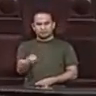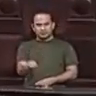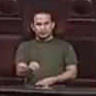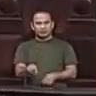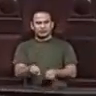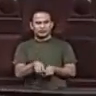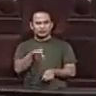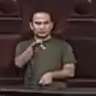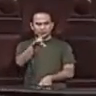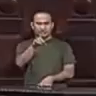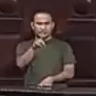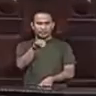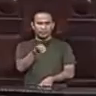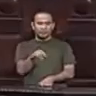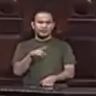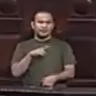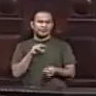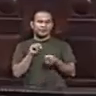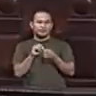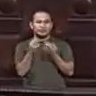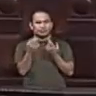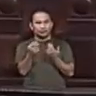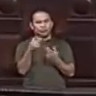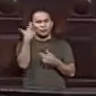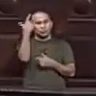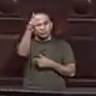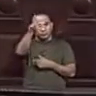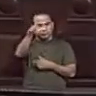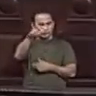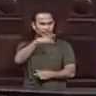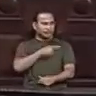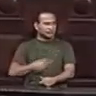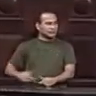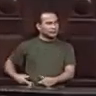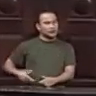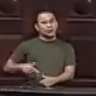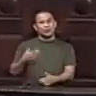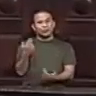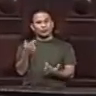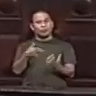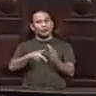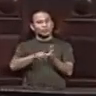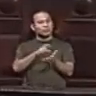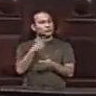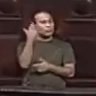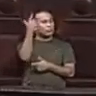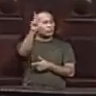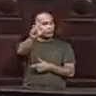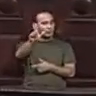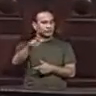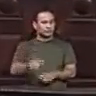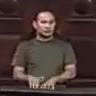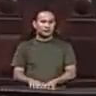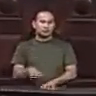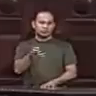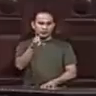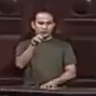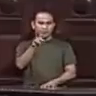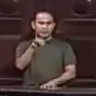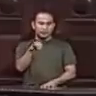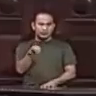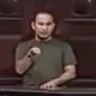essa CPI tem que fazer valer como outras, presidente. Presidente, como outras. Tem CPI na lista, tem a CPI da tarifa